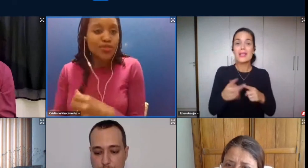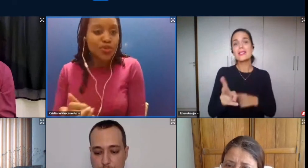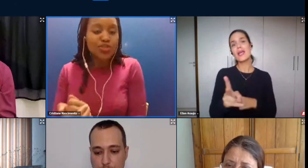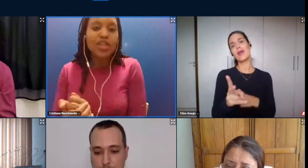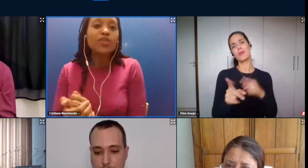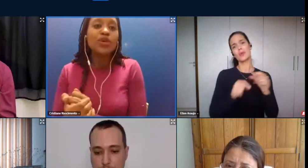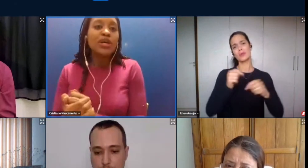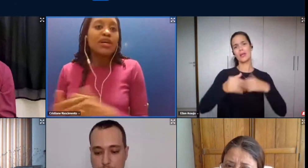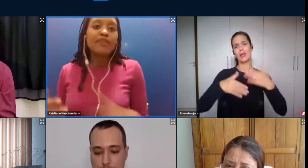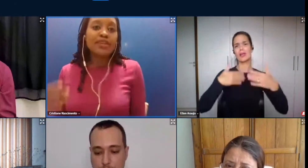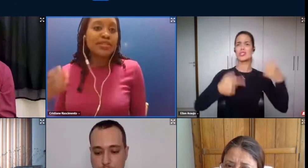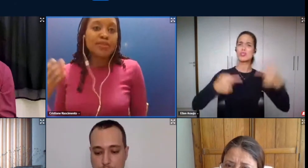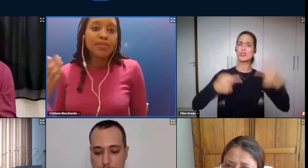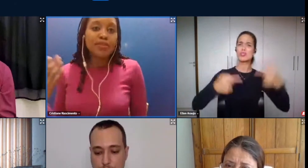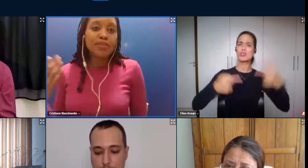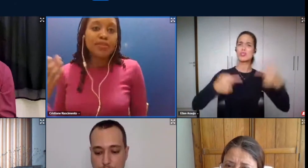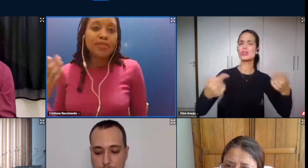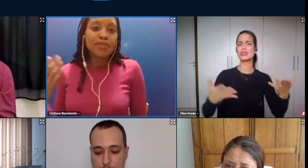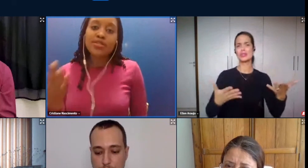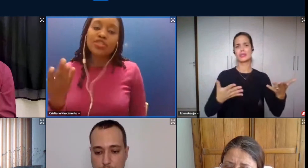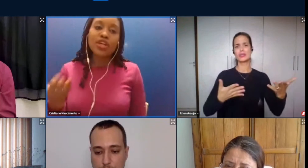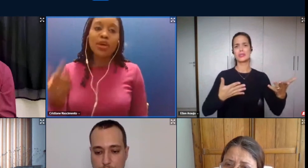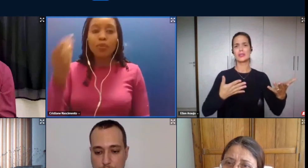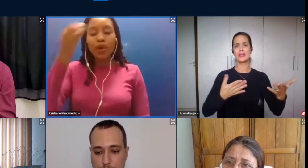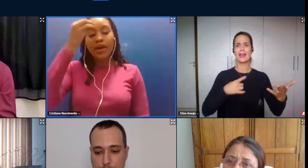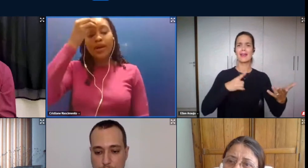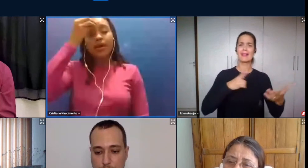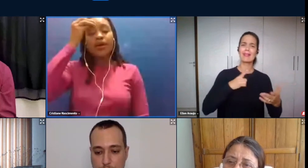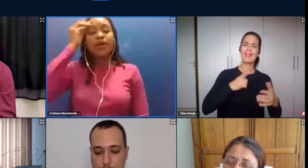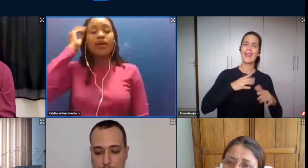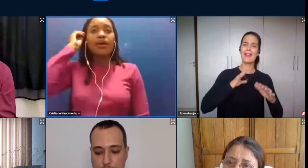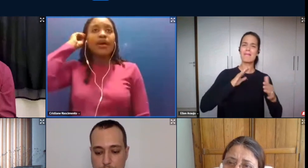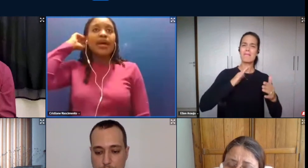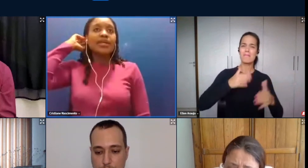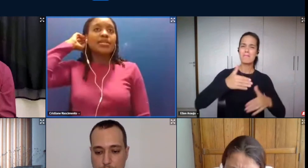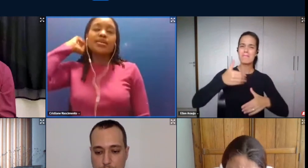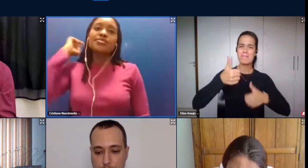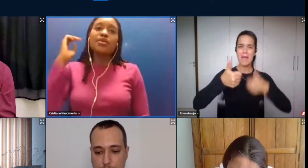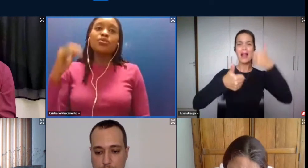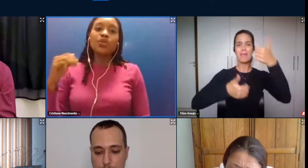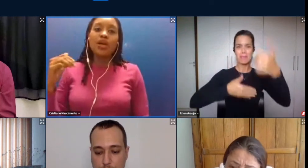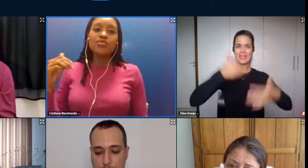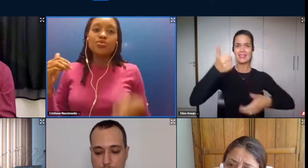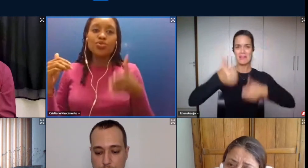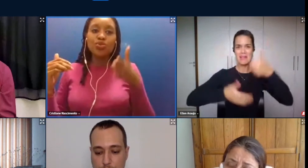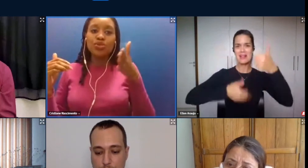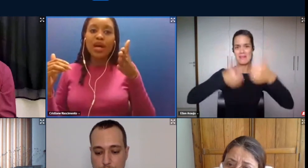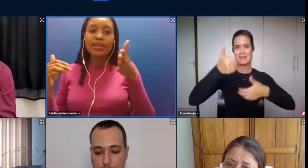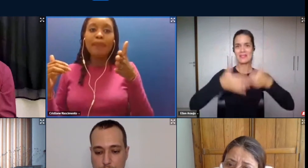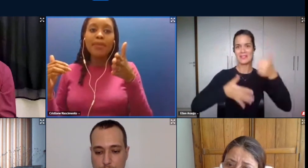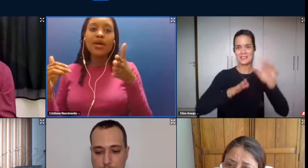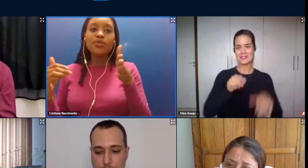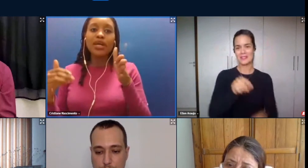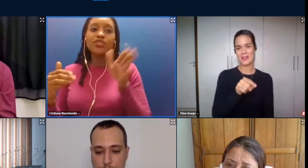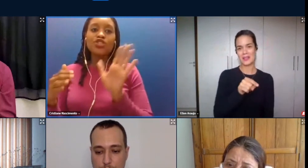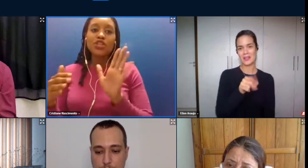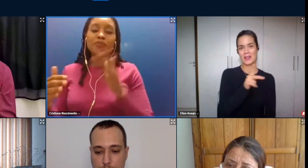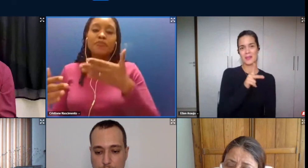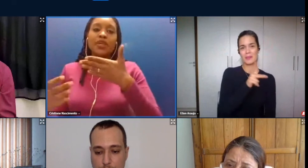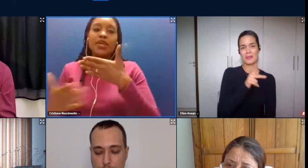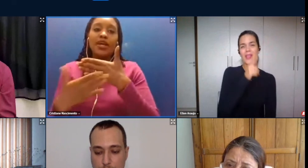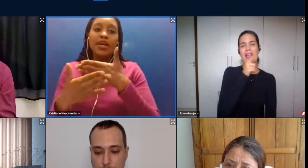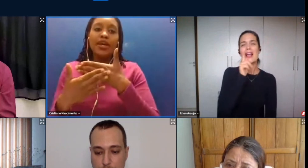sempre discutindo, vai estar sempre tendo melhoras. Achei essa questão do Glaucio da mão, né,